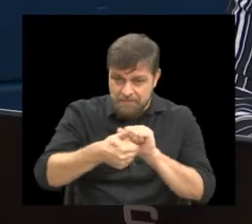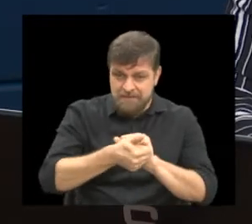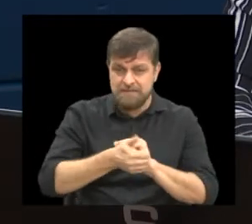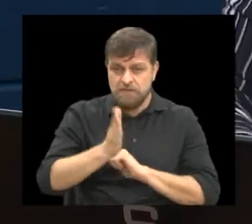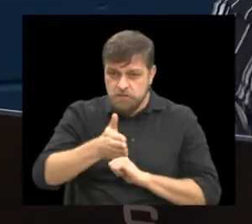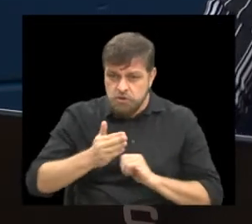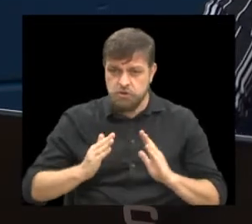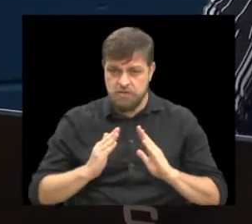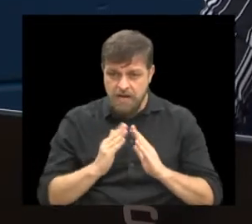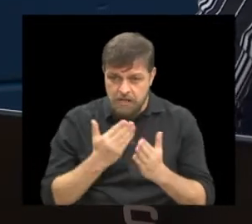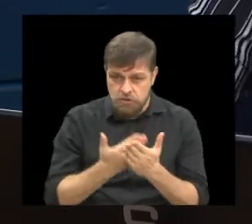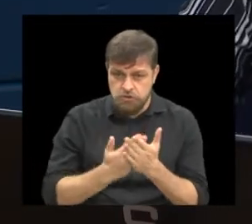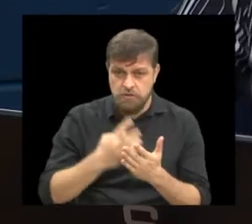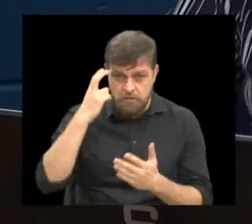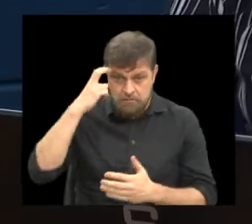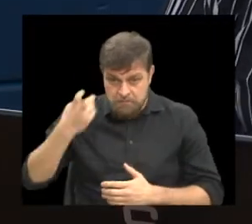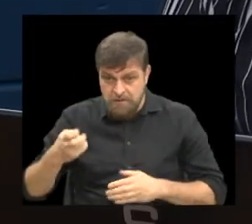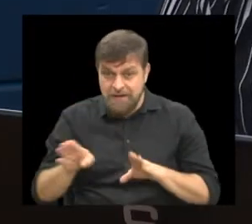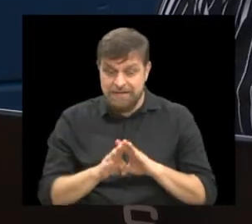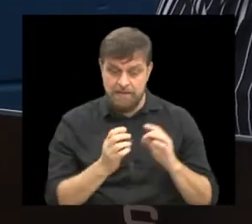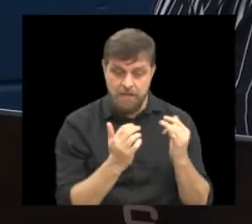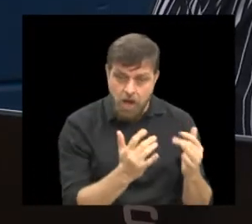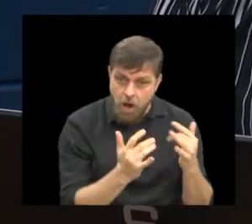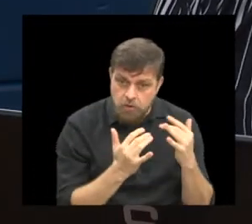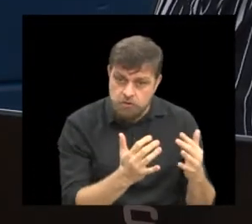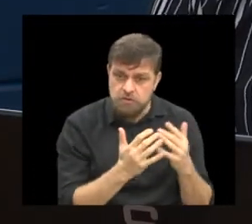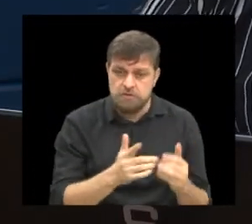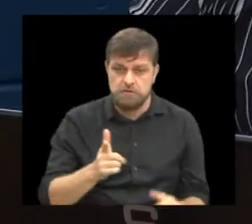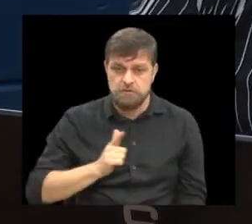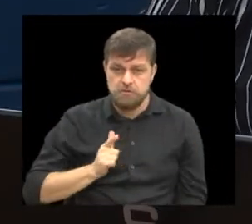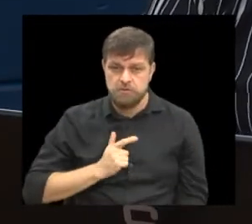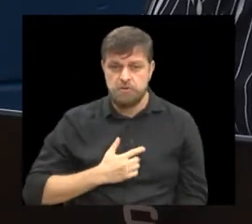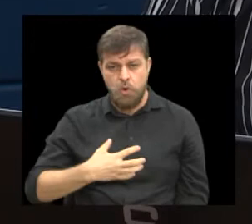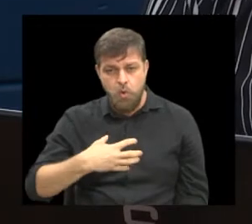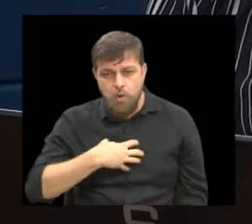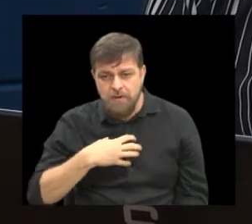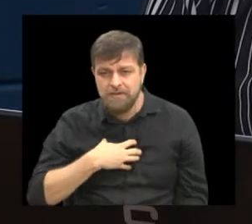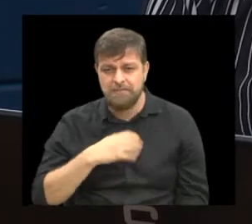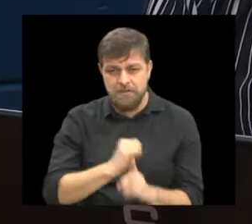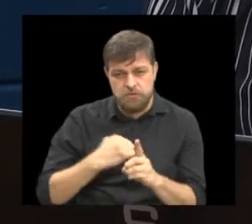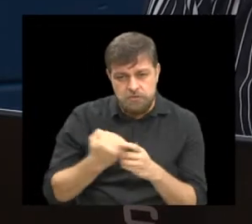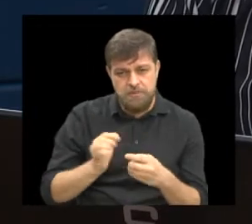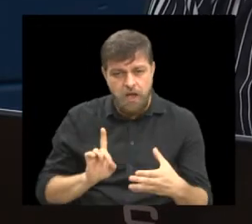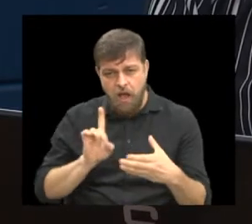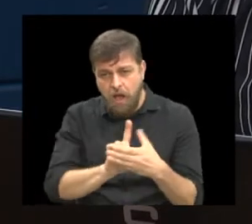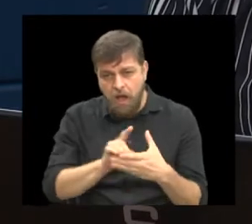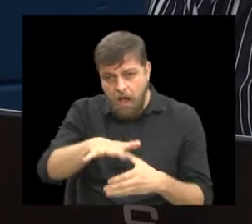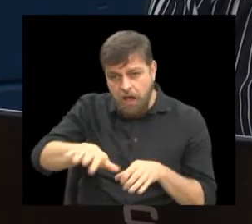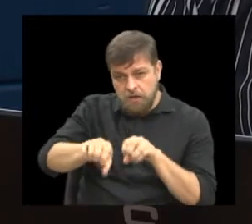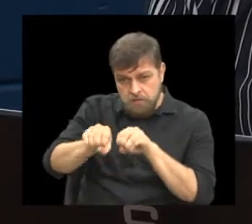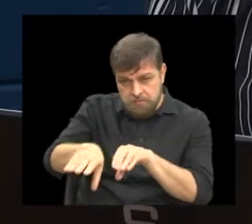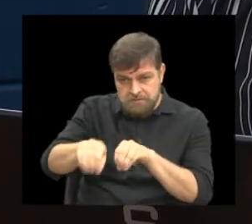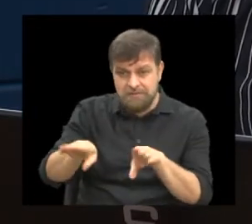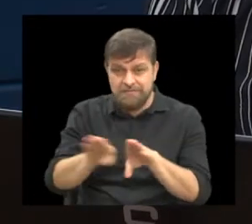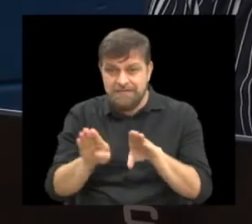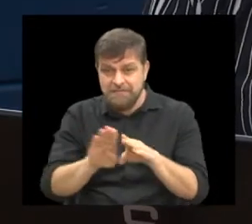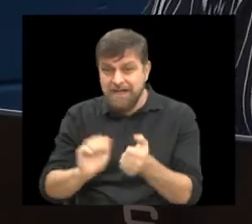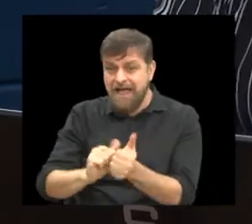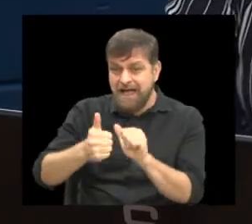deficiência intelectual e para a sala dos autistas. Questão comportamental, social, educacional também tinham que ser